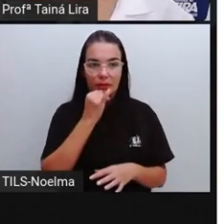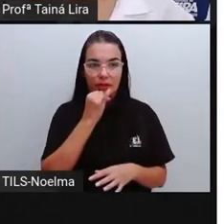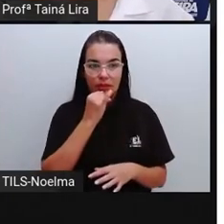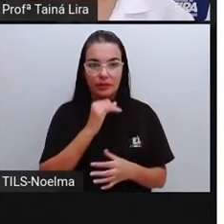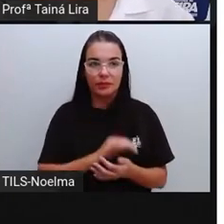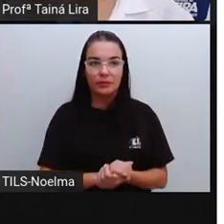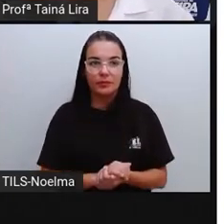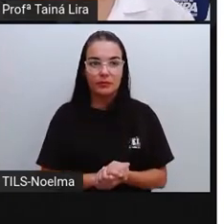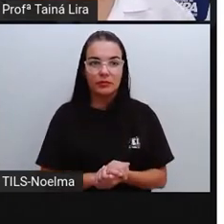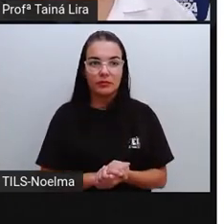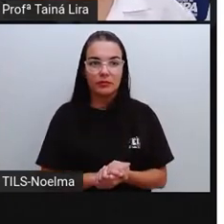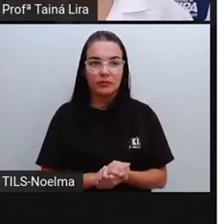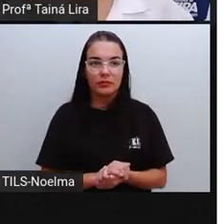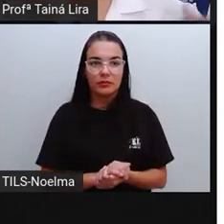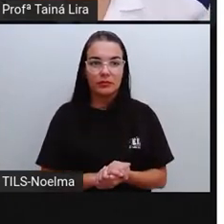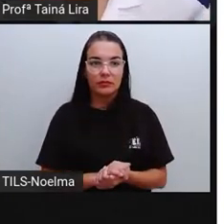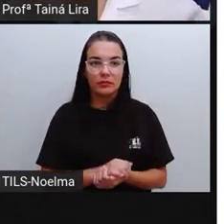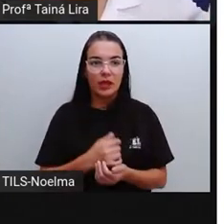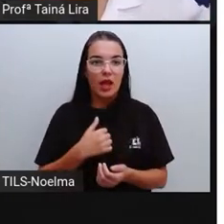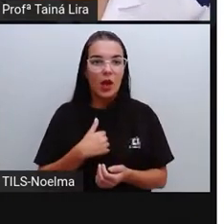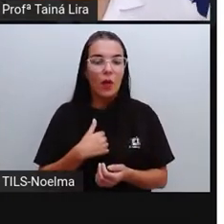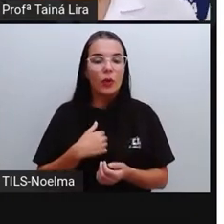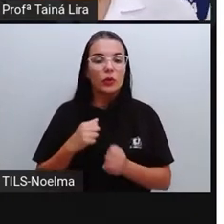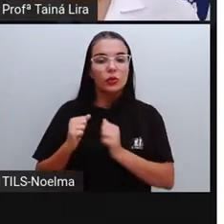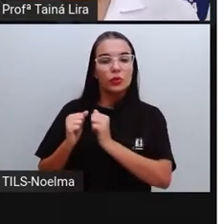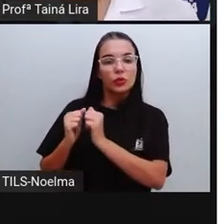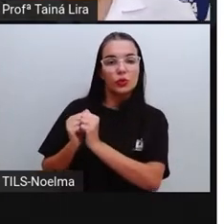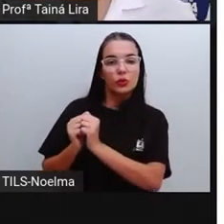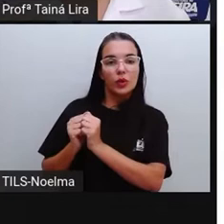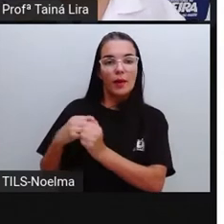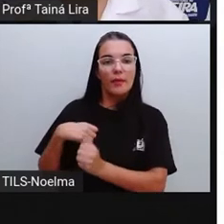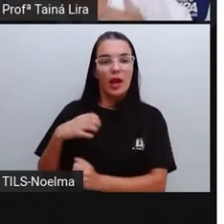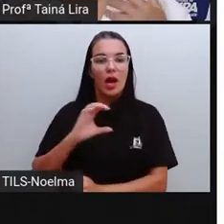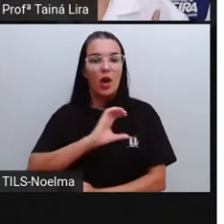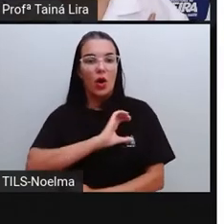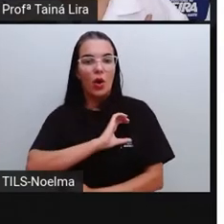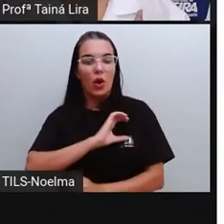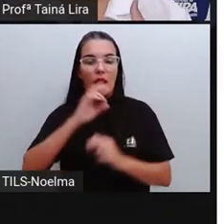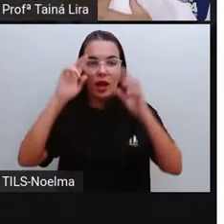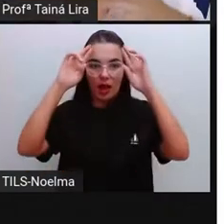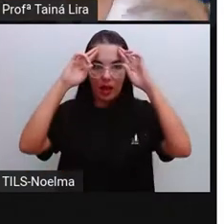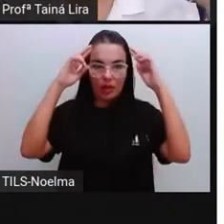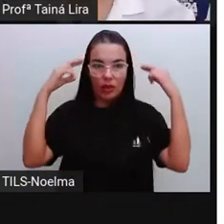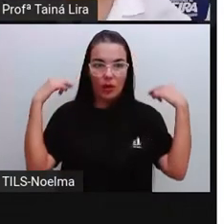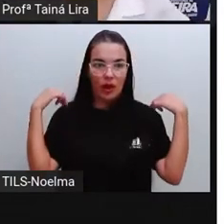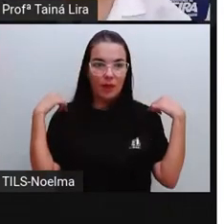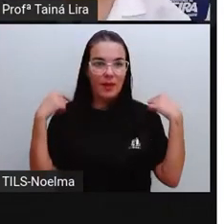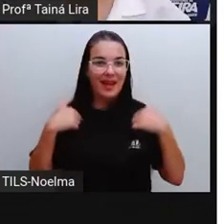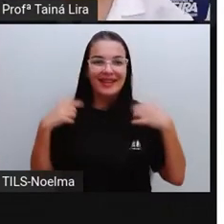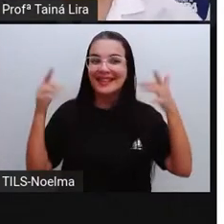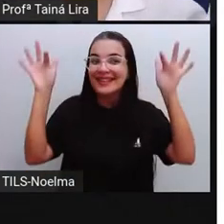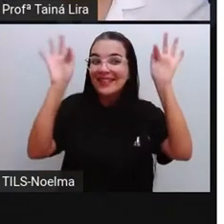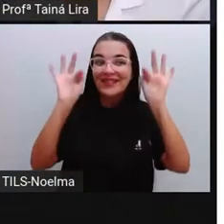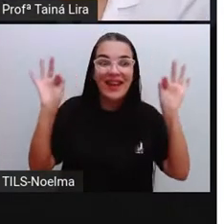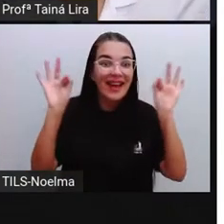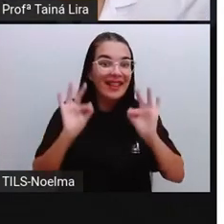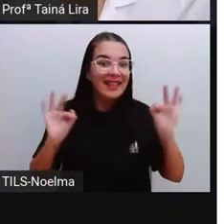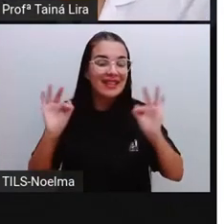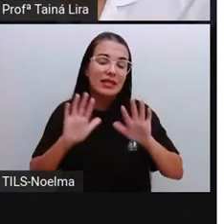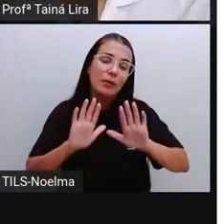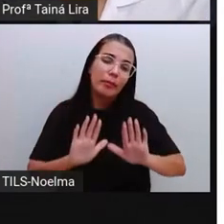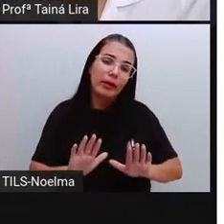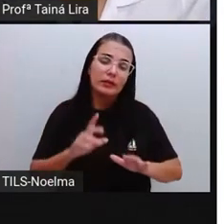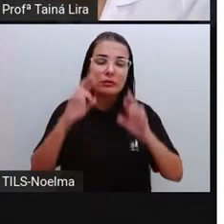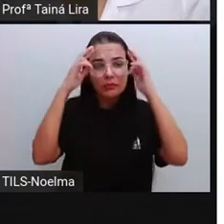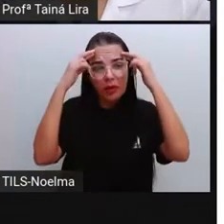aqui, né? E eu estou com minha colega Noelma. E eu posso estar aqui, muito feliz por alguma coisa, e Noelma está